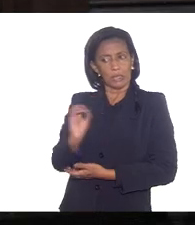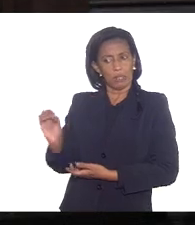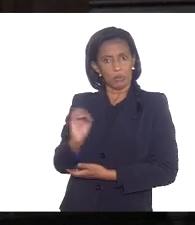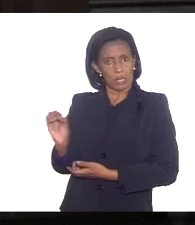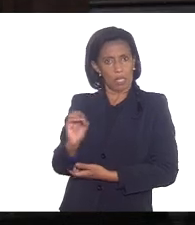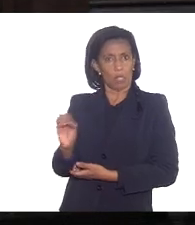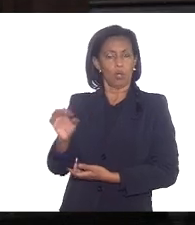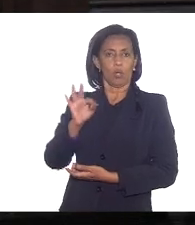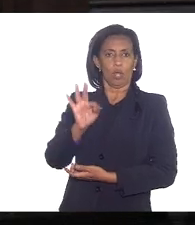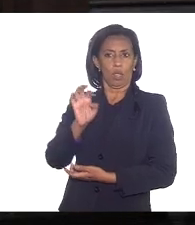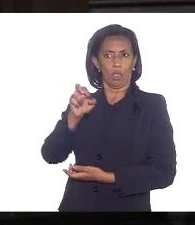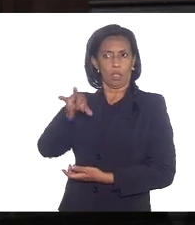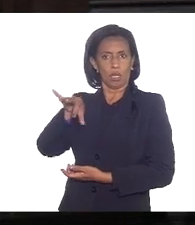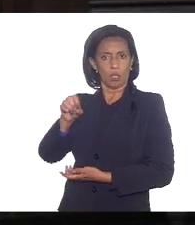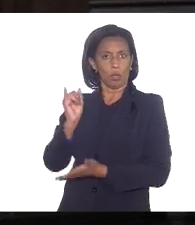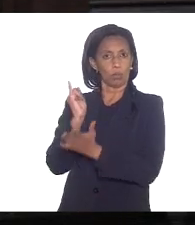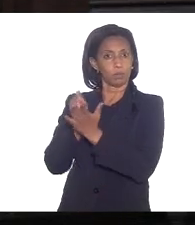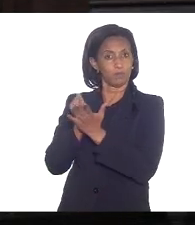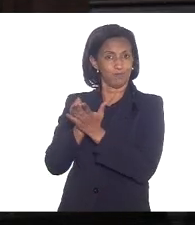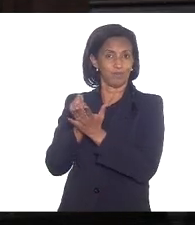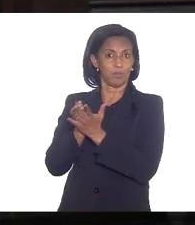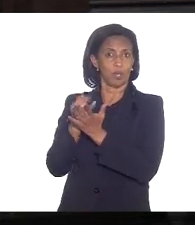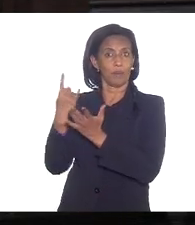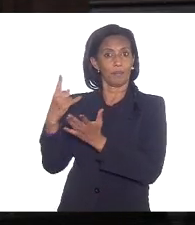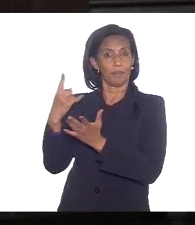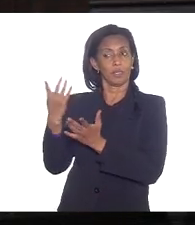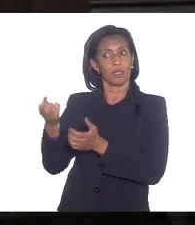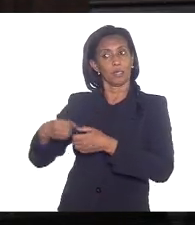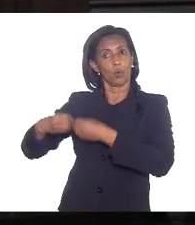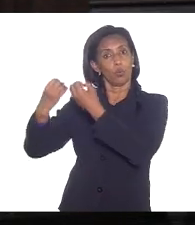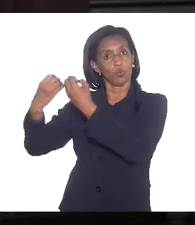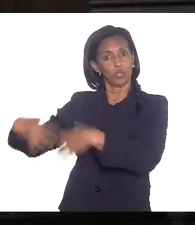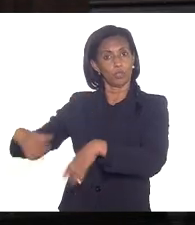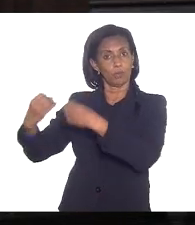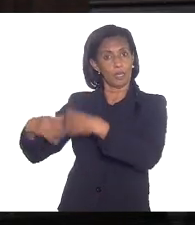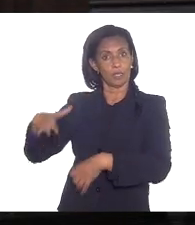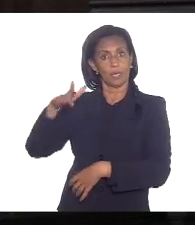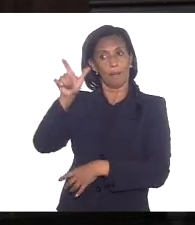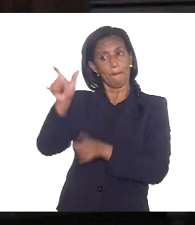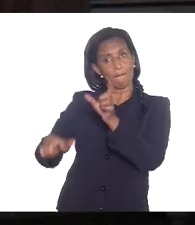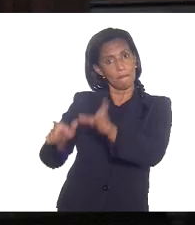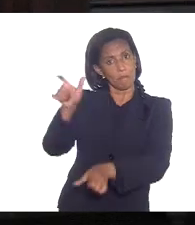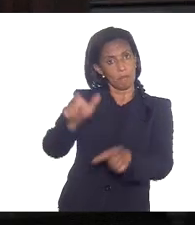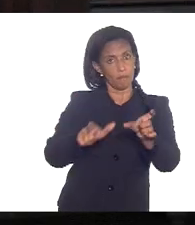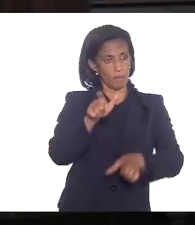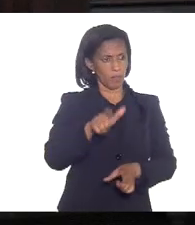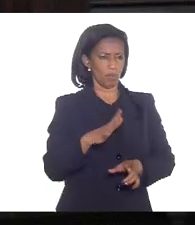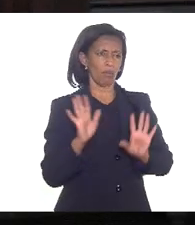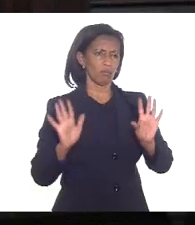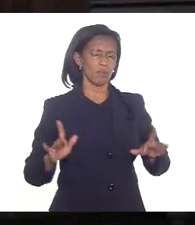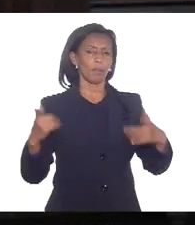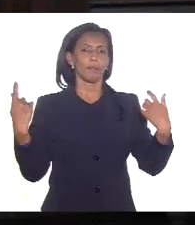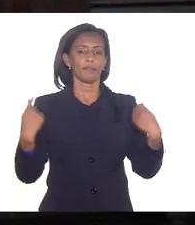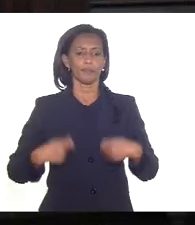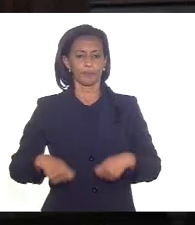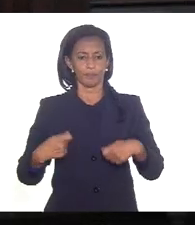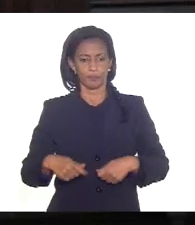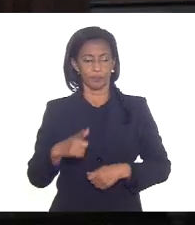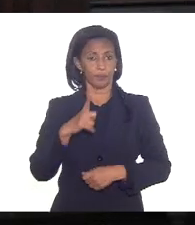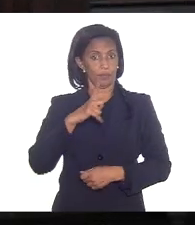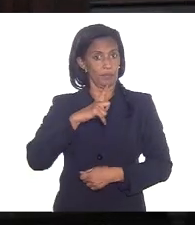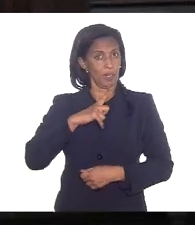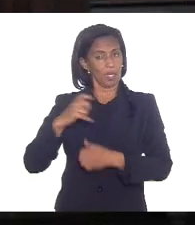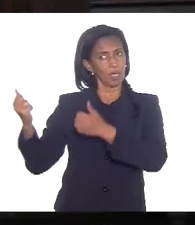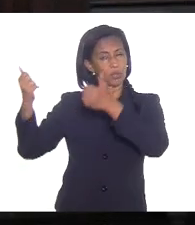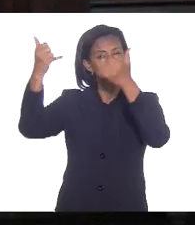tesouro essa receita até ser computada como despesa de pessoal então precisava no seu presidente tem